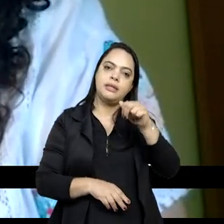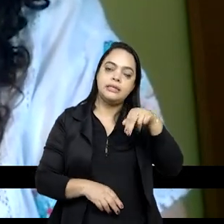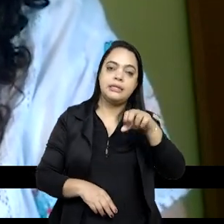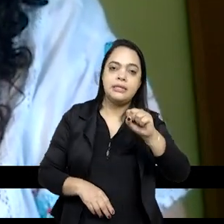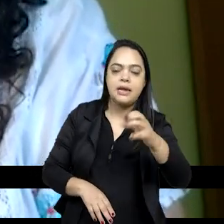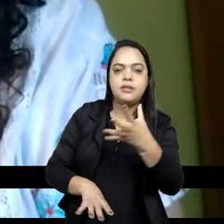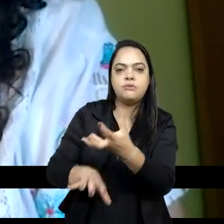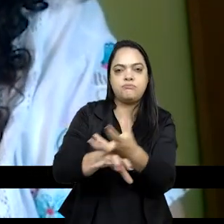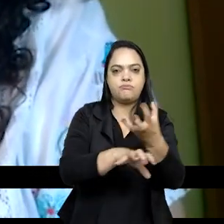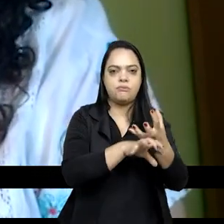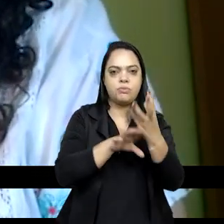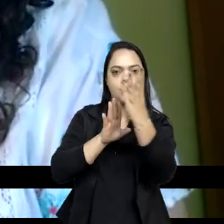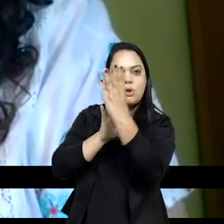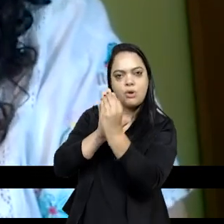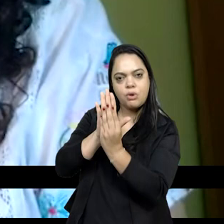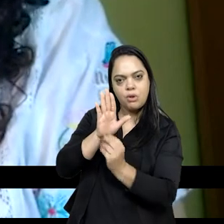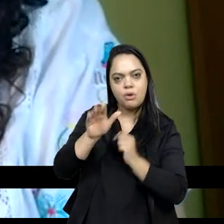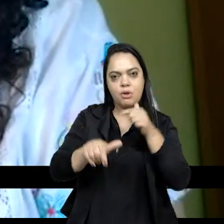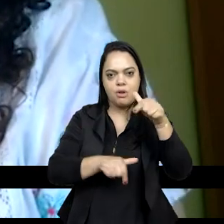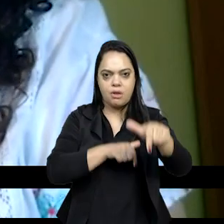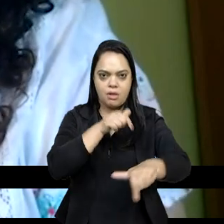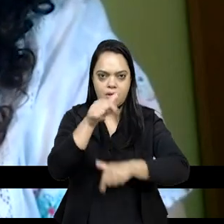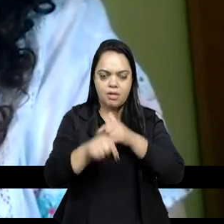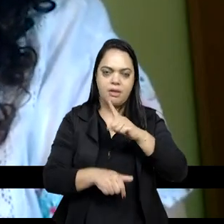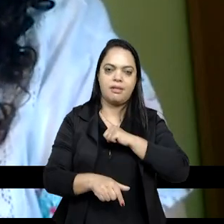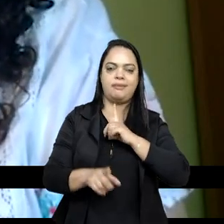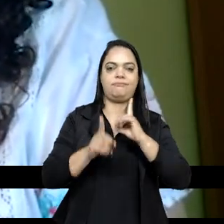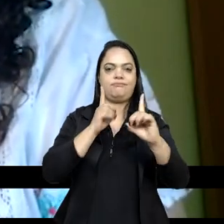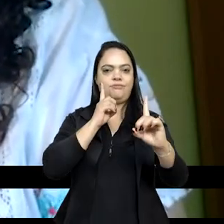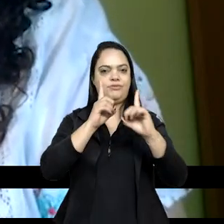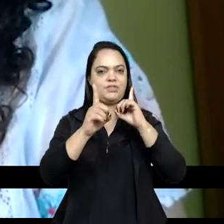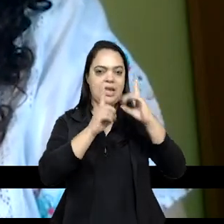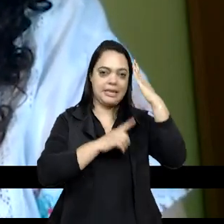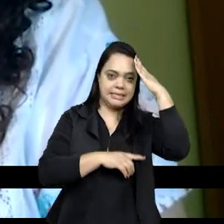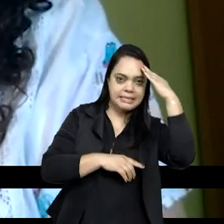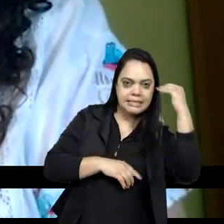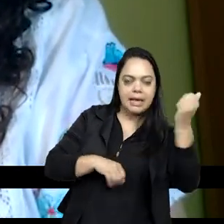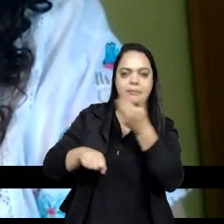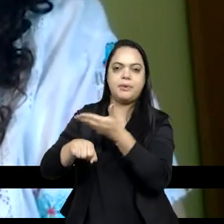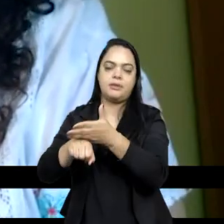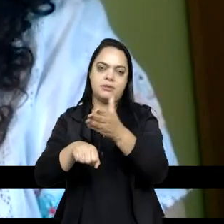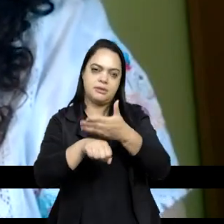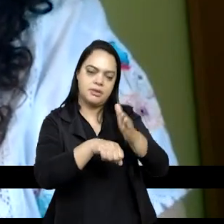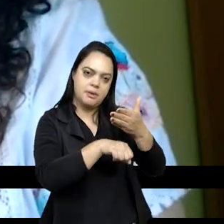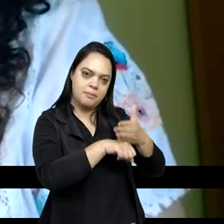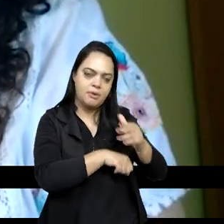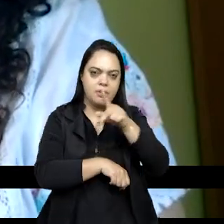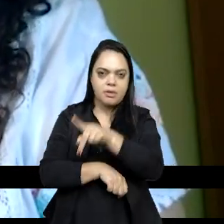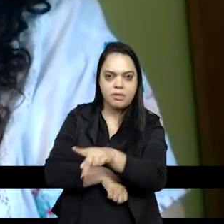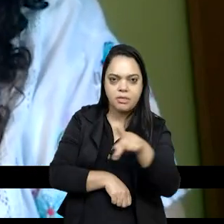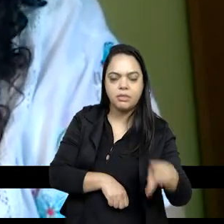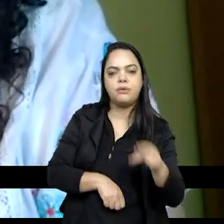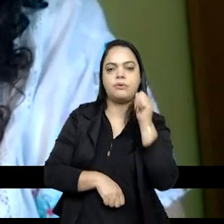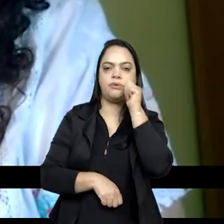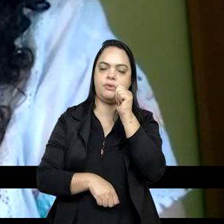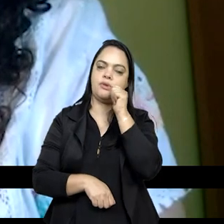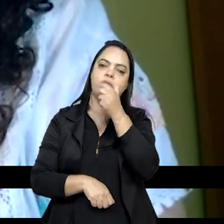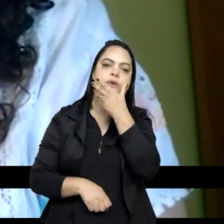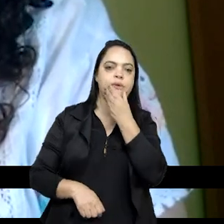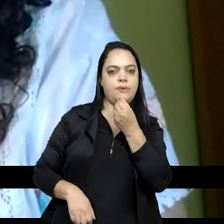conteúdos e ações, que promovam o diálogo entre saberes e práticas de professores e